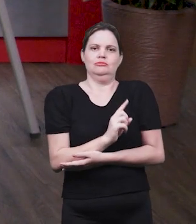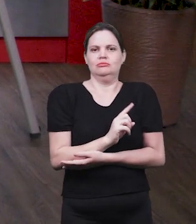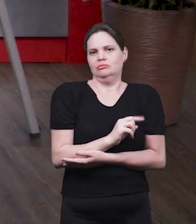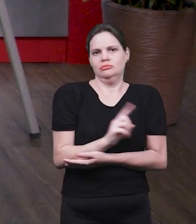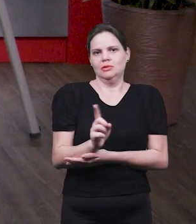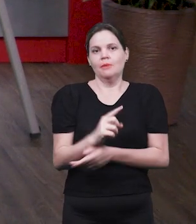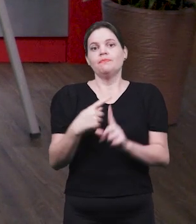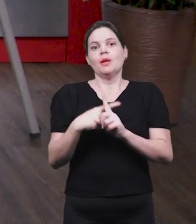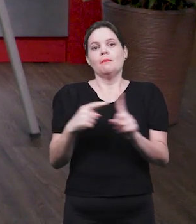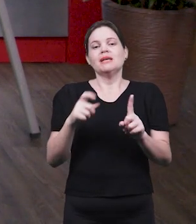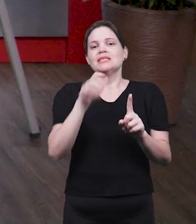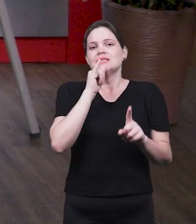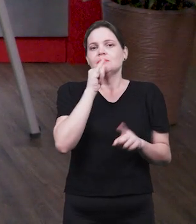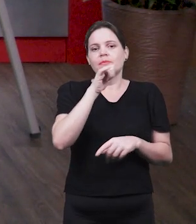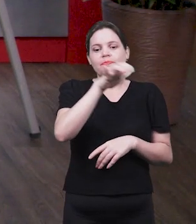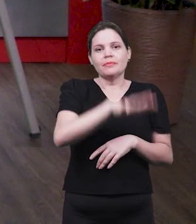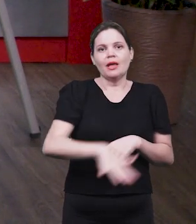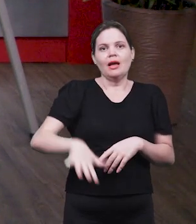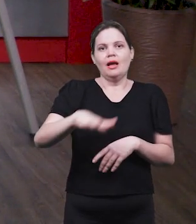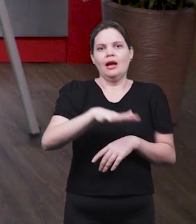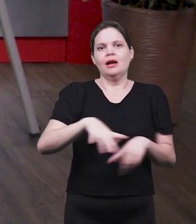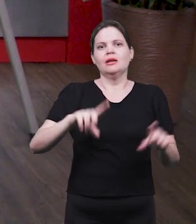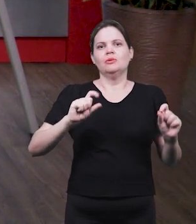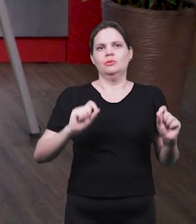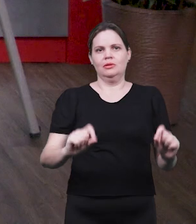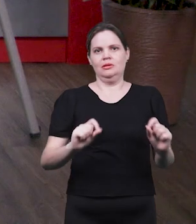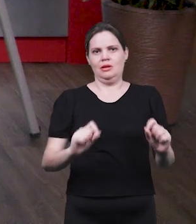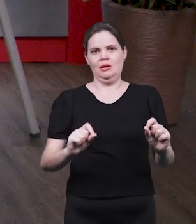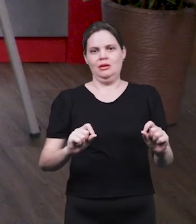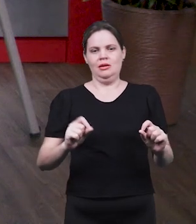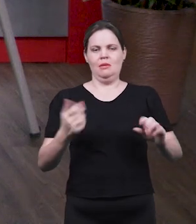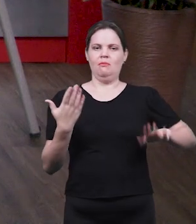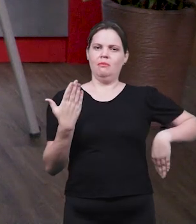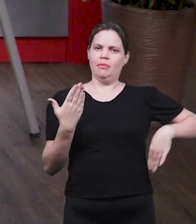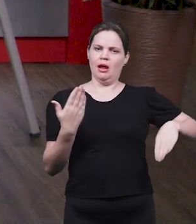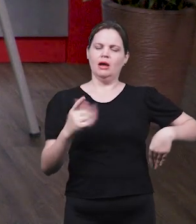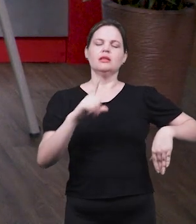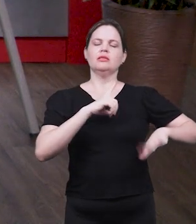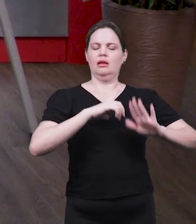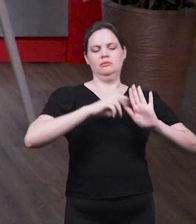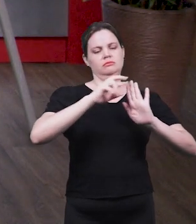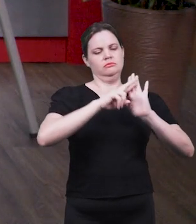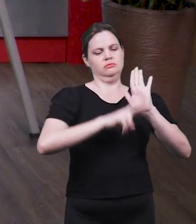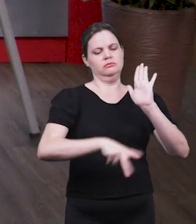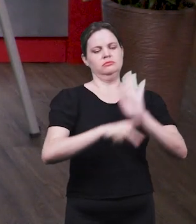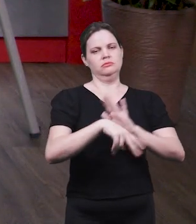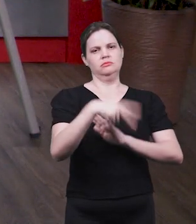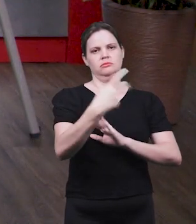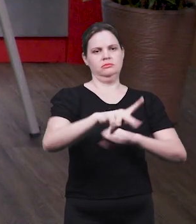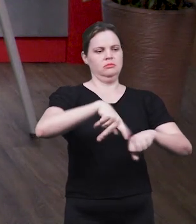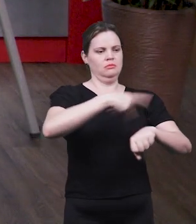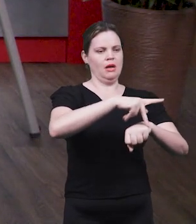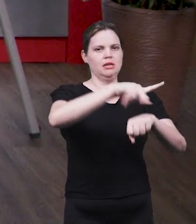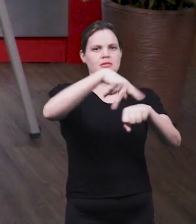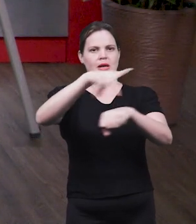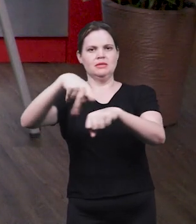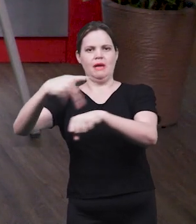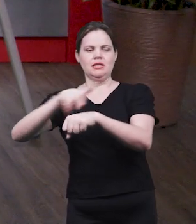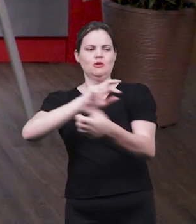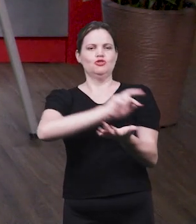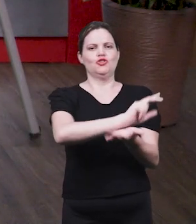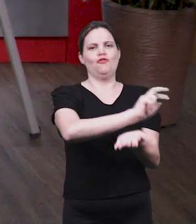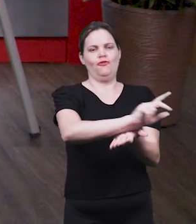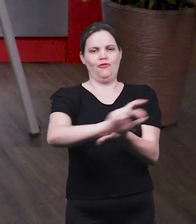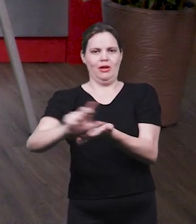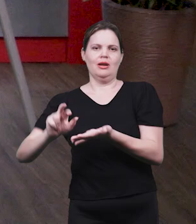áreas de praias são áreas públicas. Correto. Em todos os países, tem regulamentações distintas, mas aqui os terrenos de